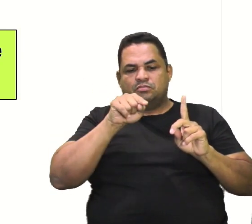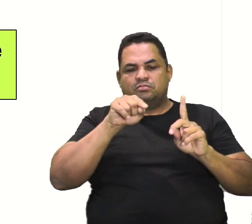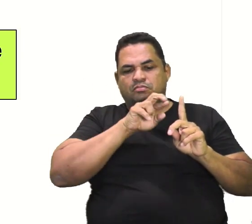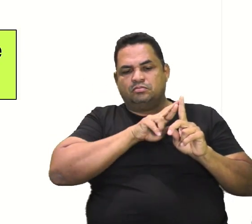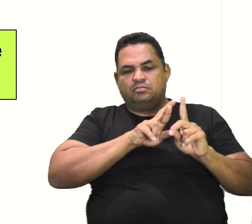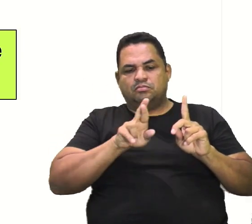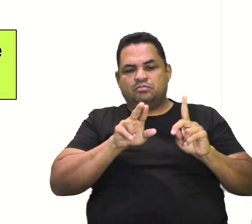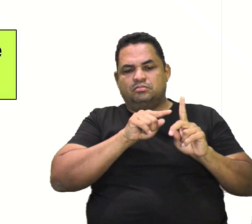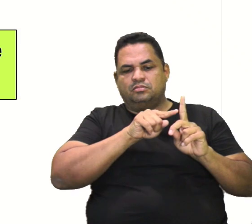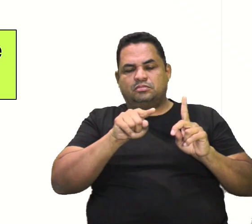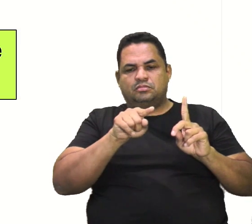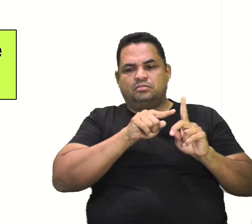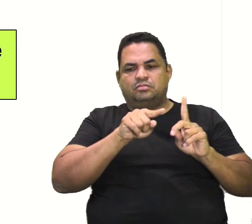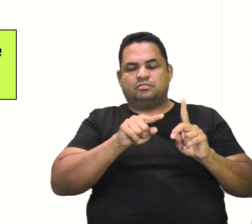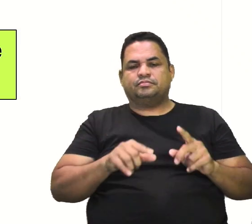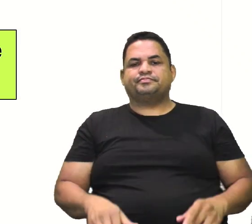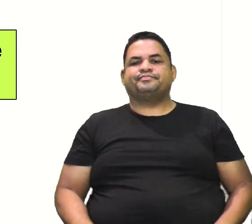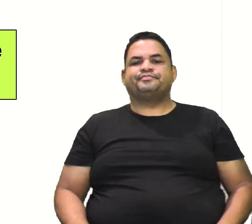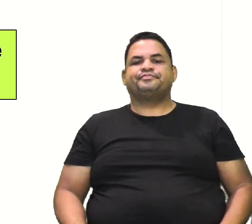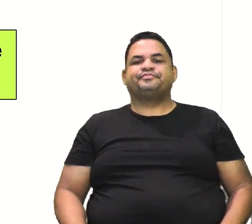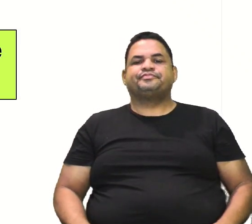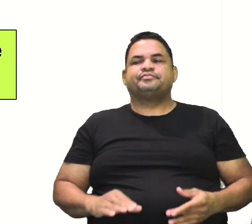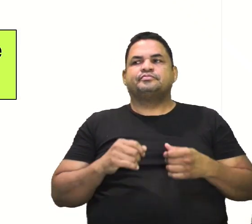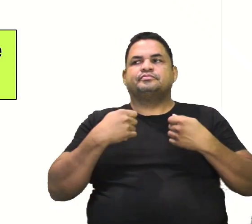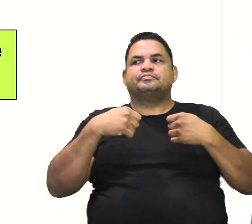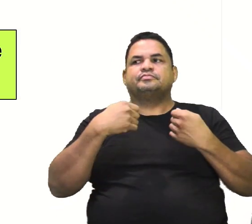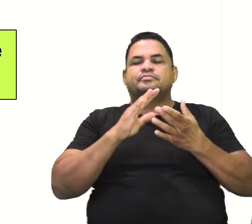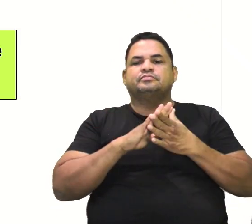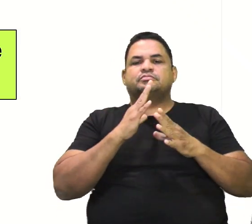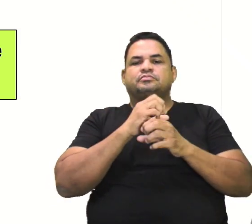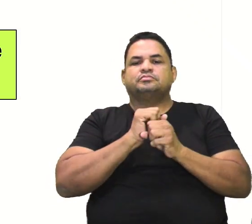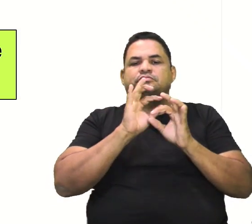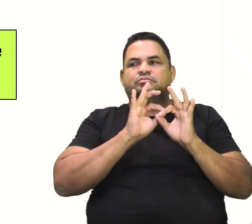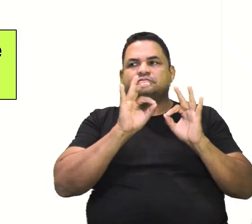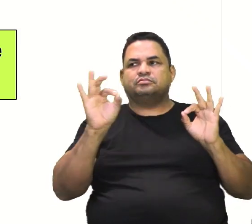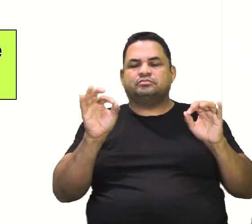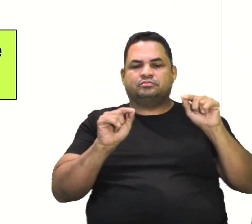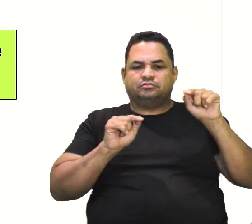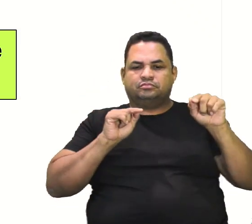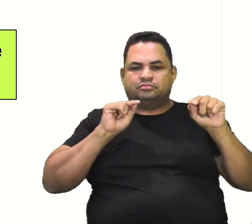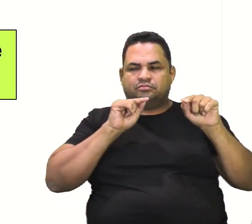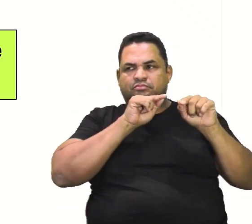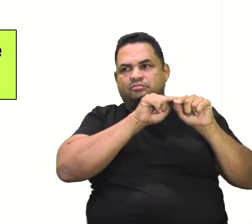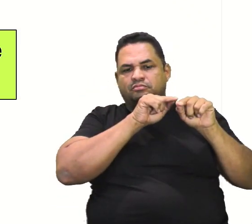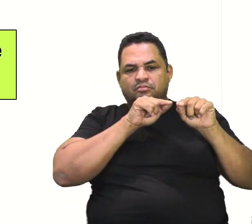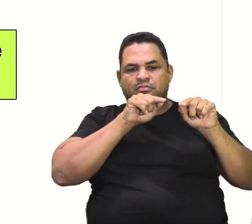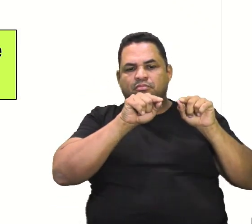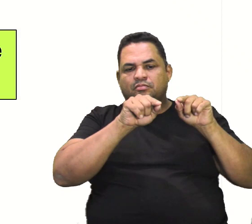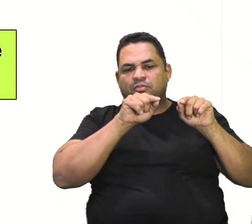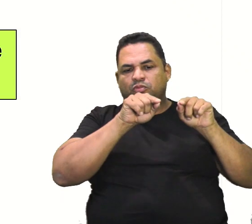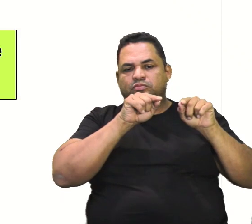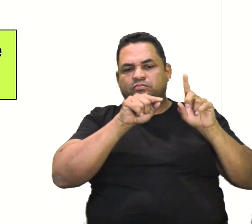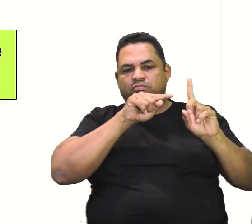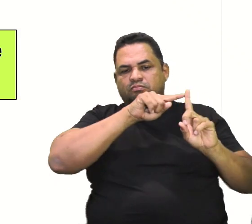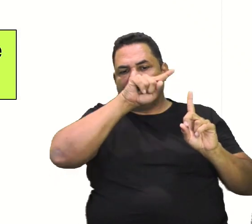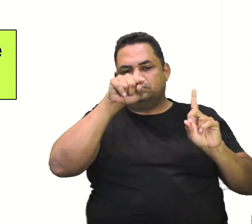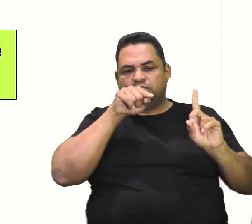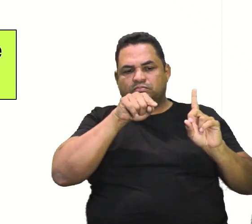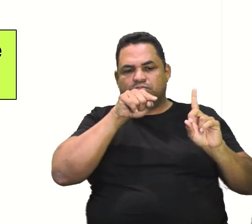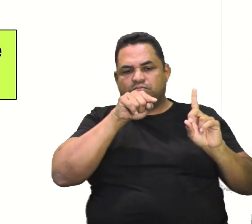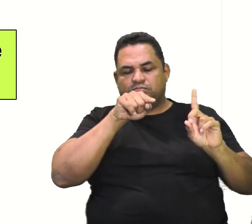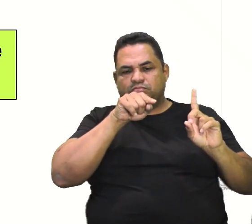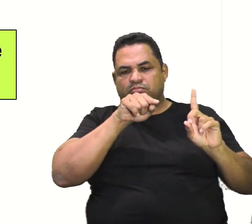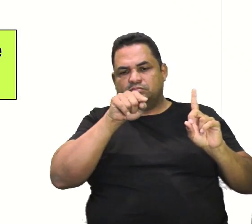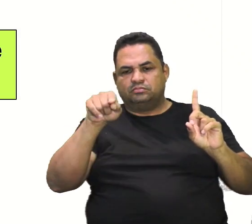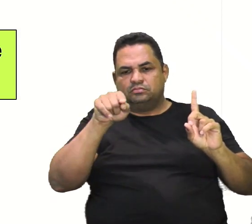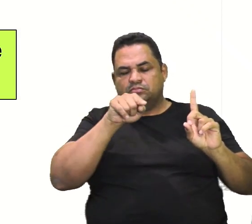que eu sei que elas são perpendiculares? Eu vou ter que saber calcular a distância de um ponto, que é o meu centro, até